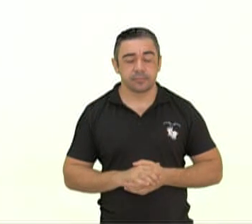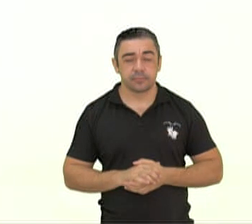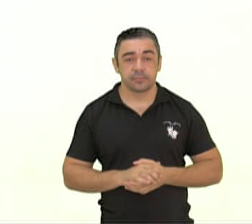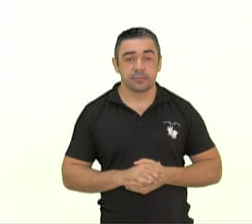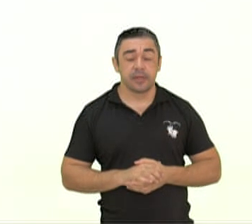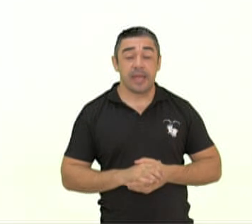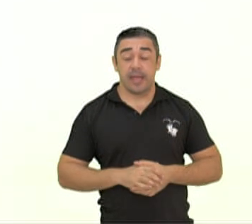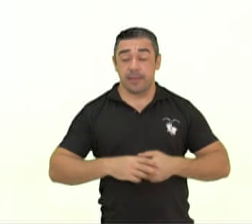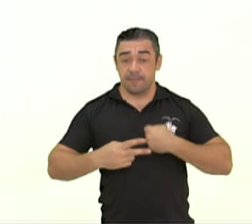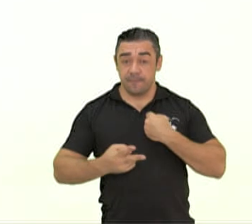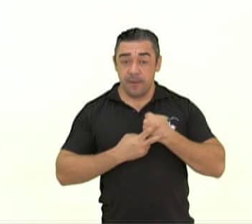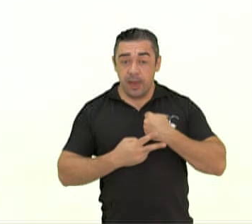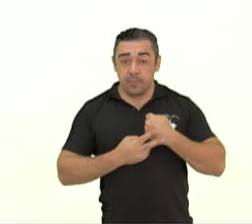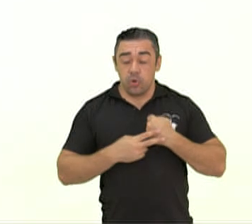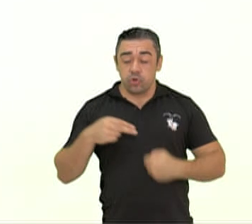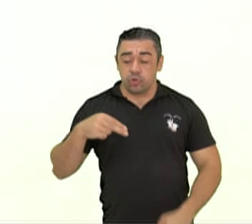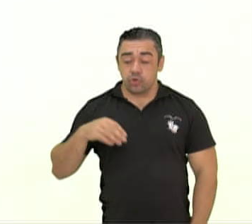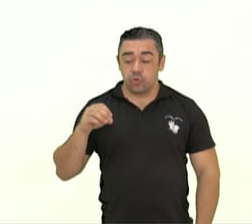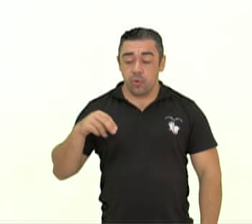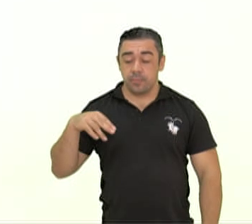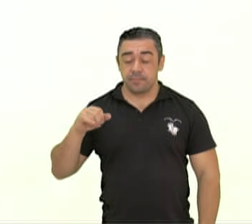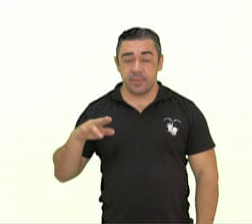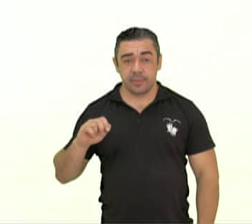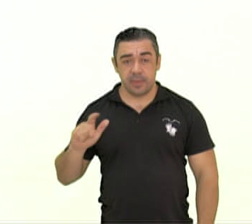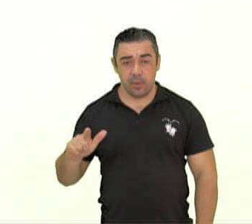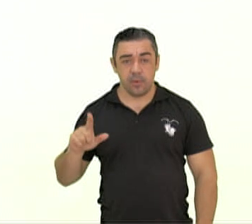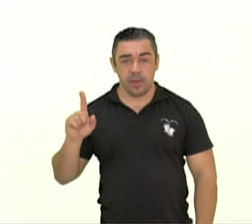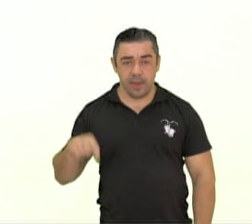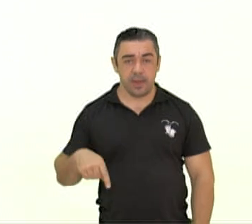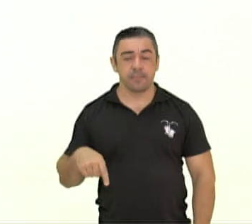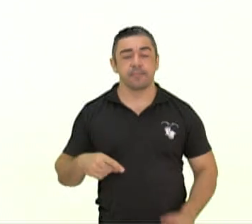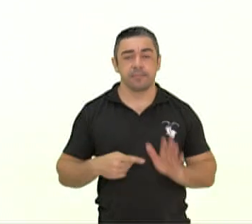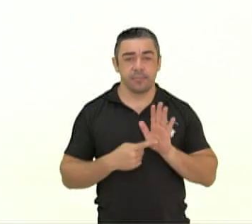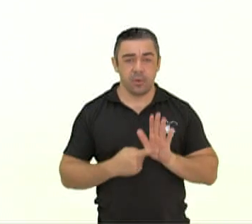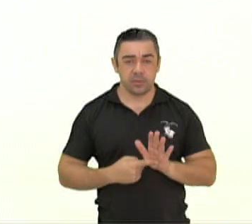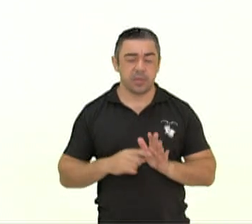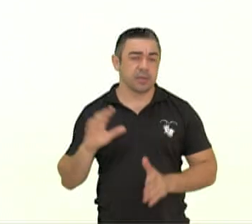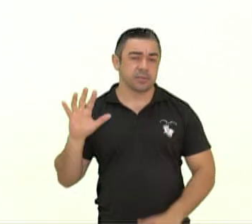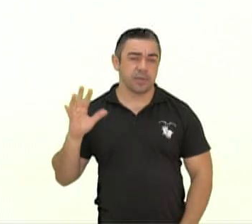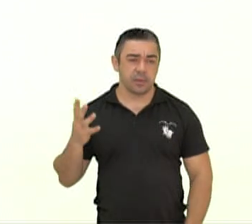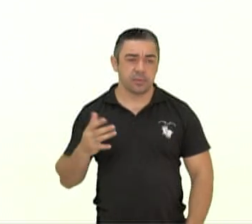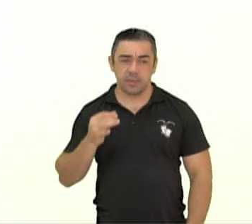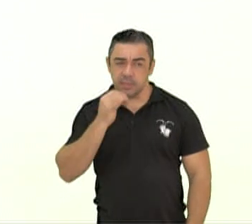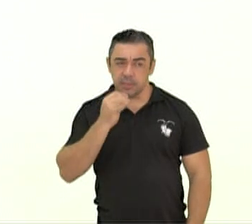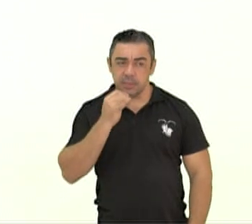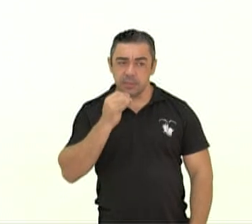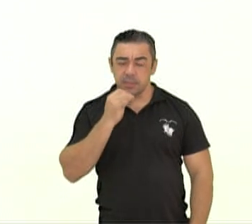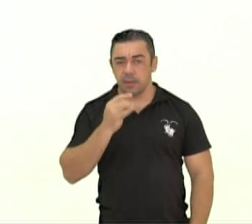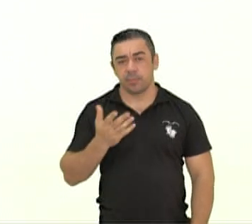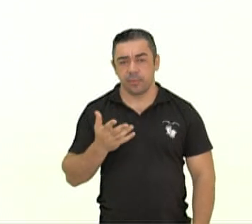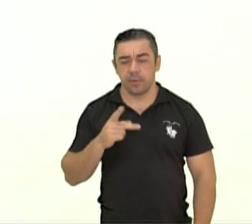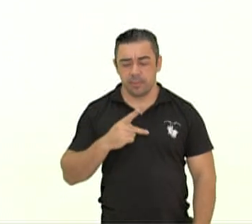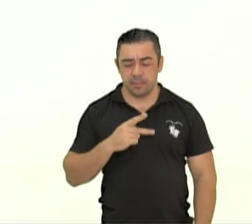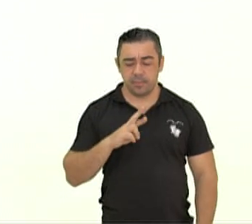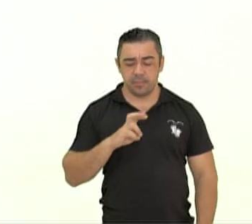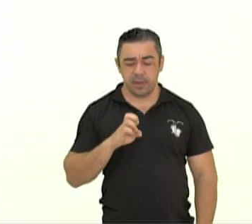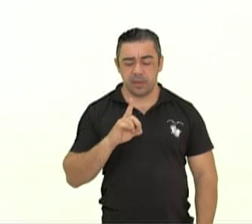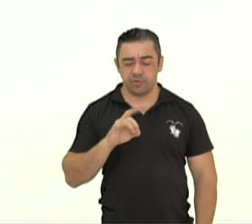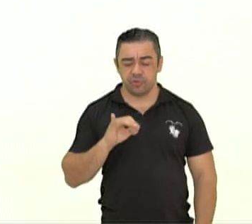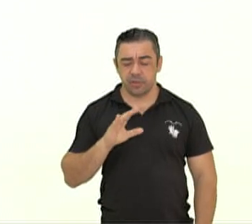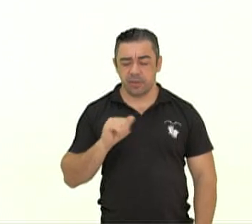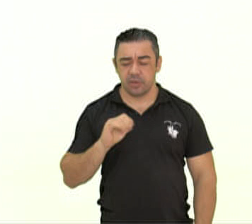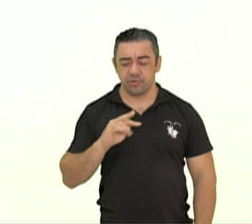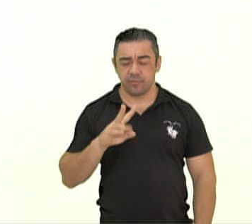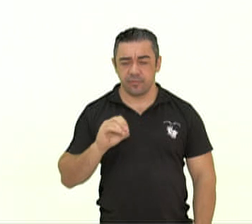verbo nominal, quando o verbo indicação e estado, ou seja, o predicativo, que o verbal